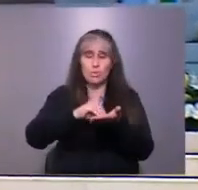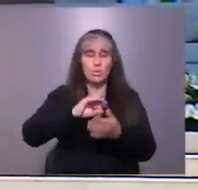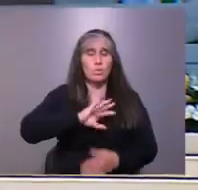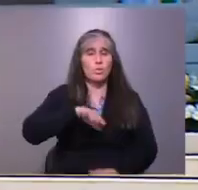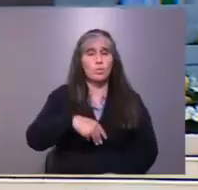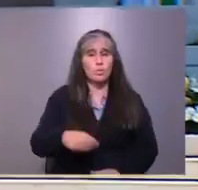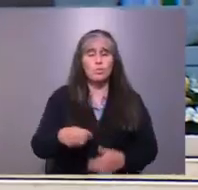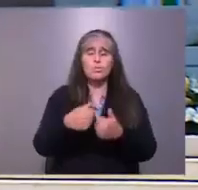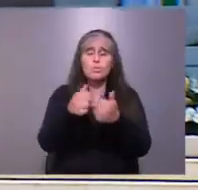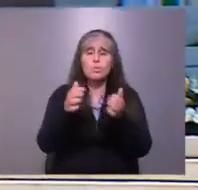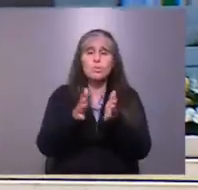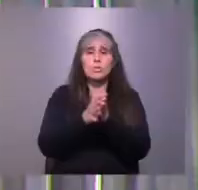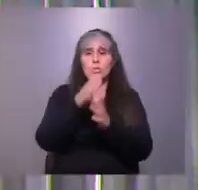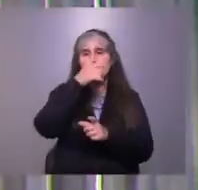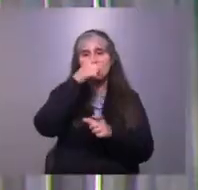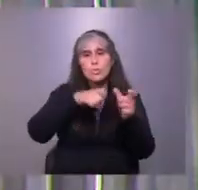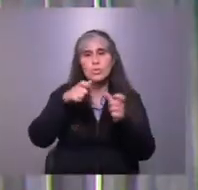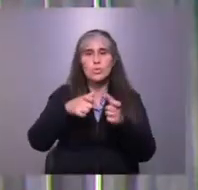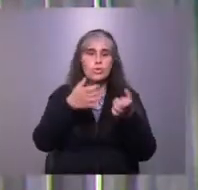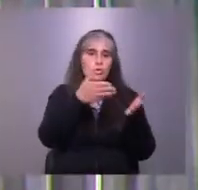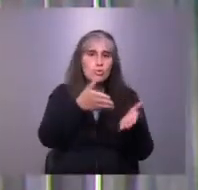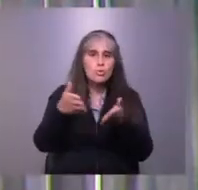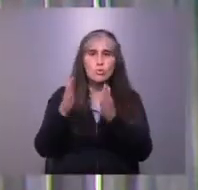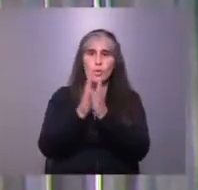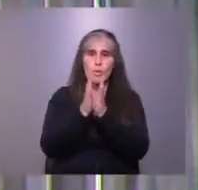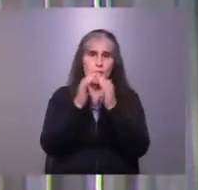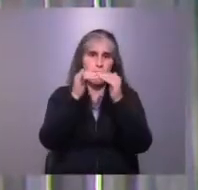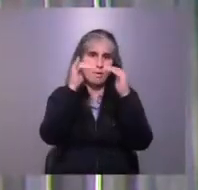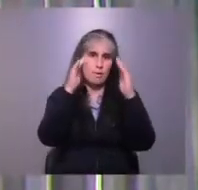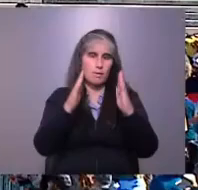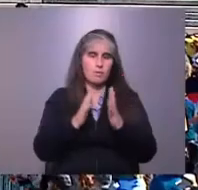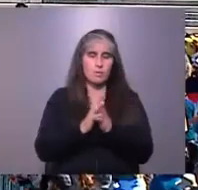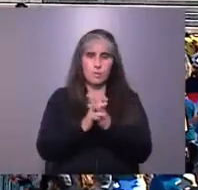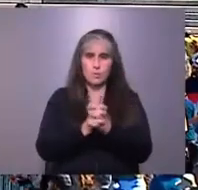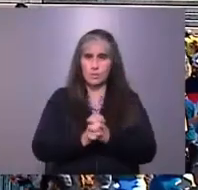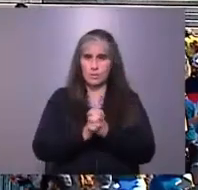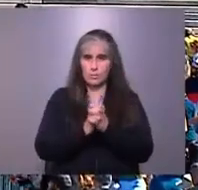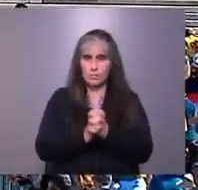por todos os que estão ao seu serviço, oremos.